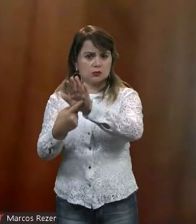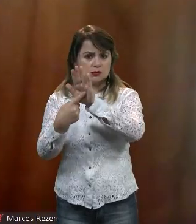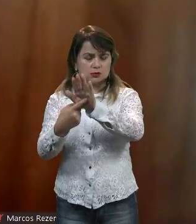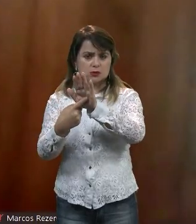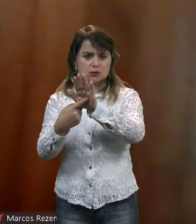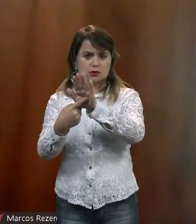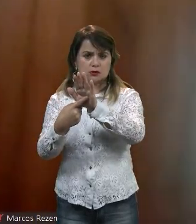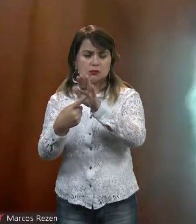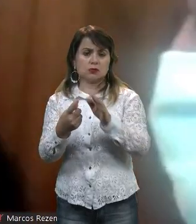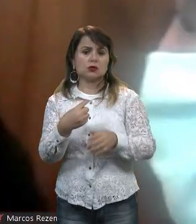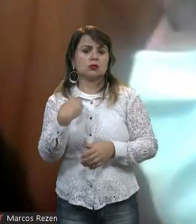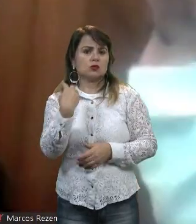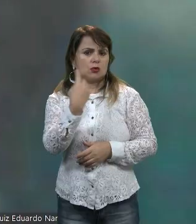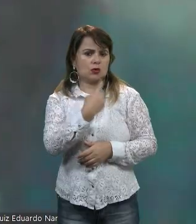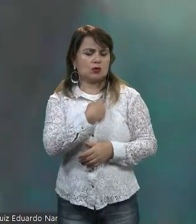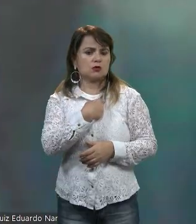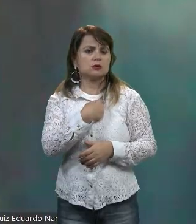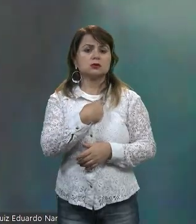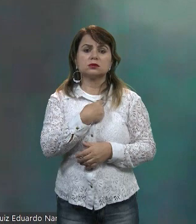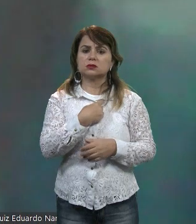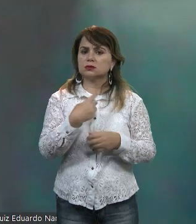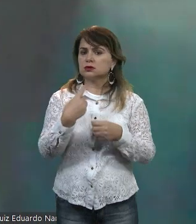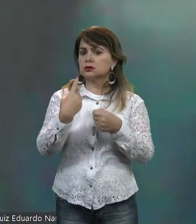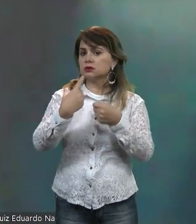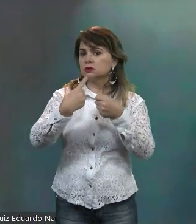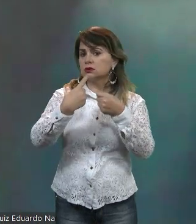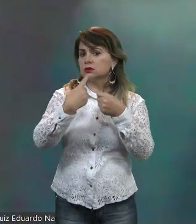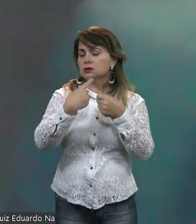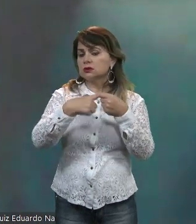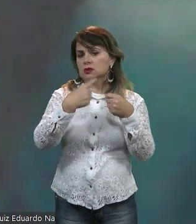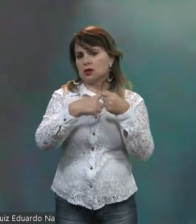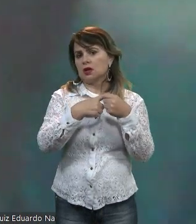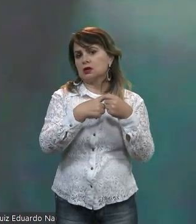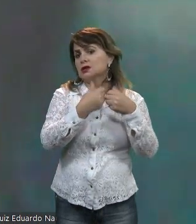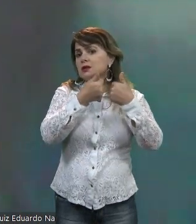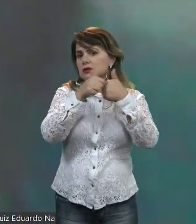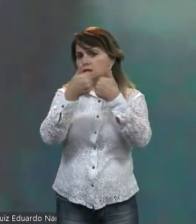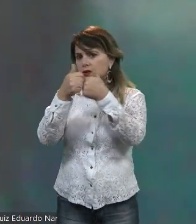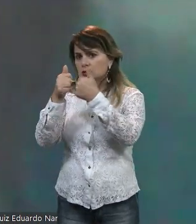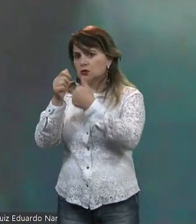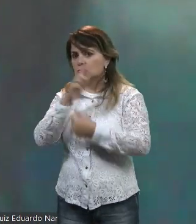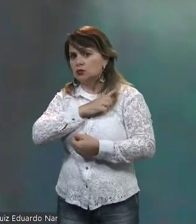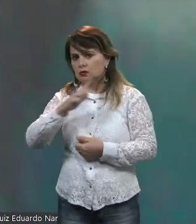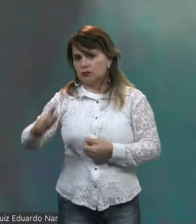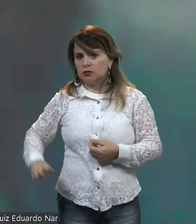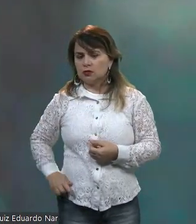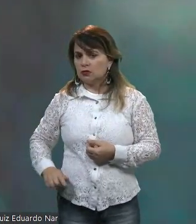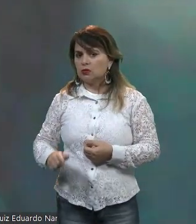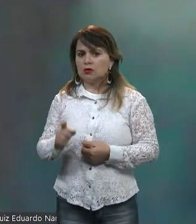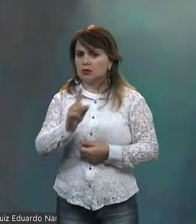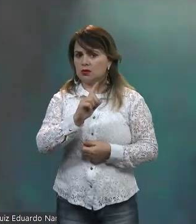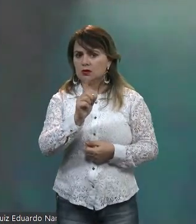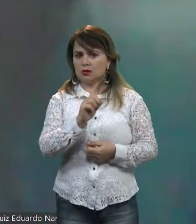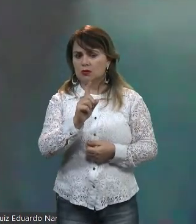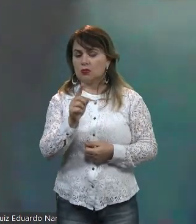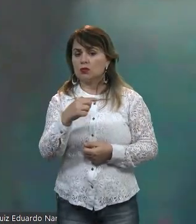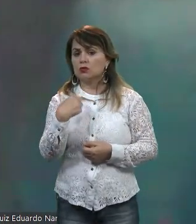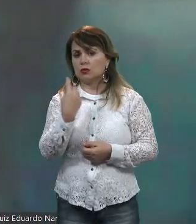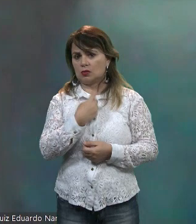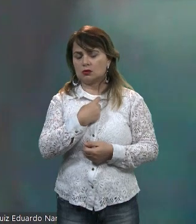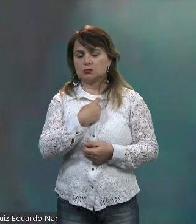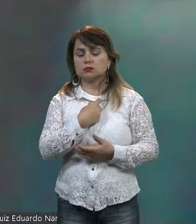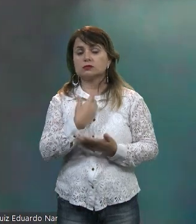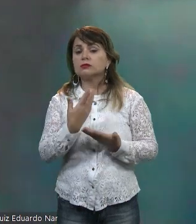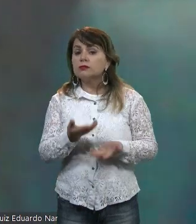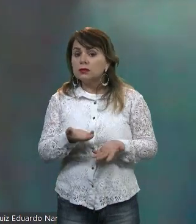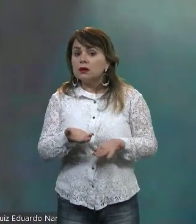estarmos seguindo o decreto do governador. Espero que isso seja vencido. Mas espero também, como